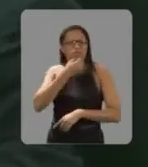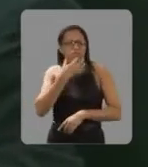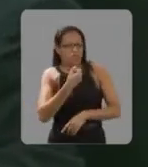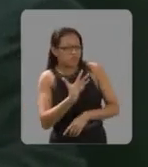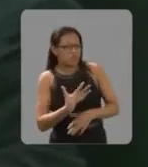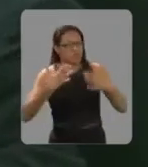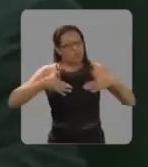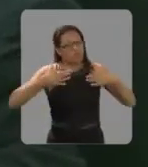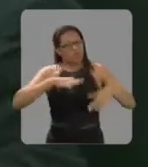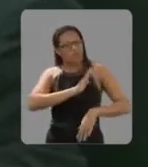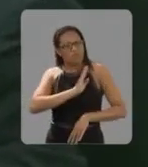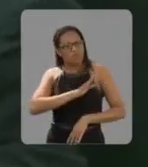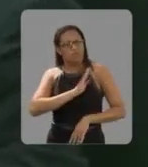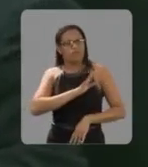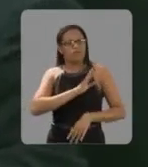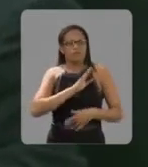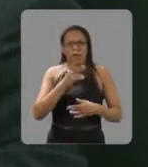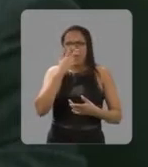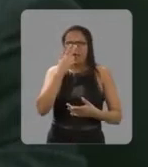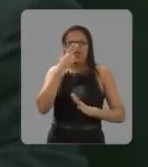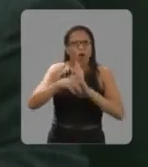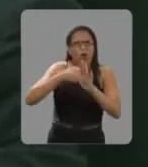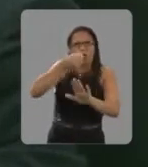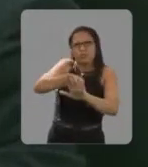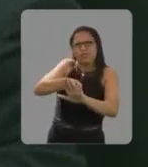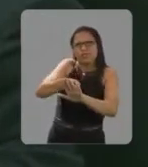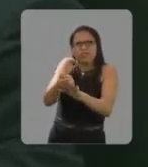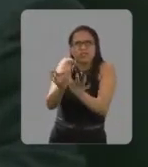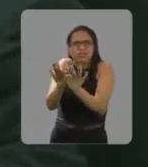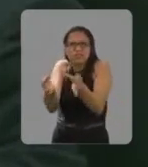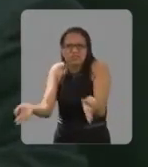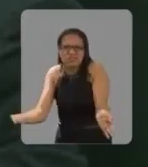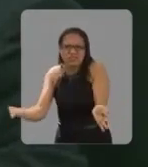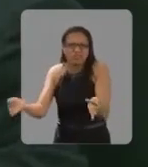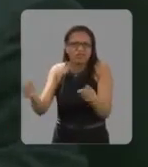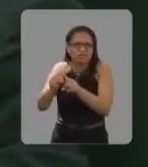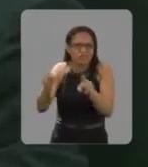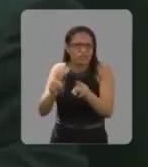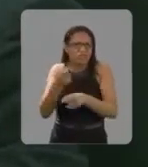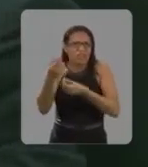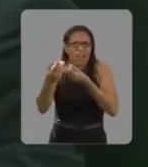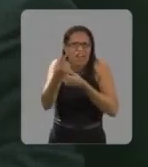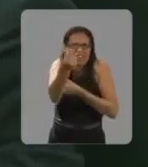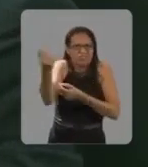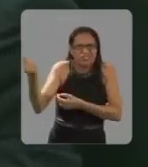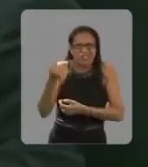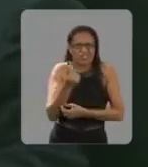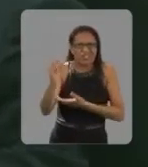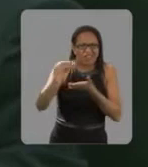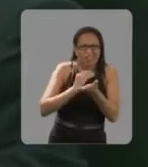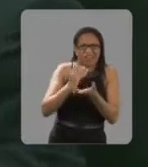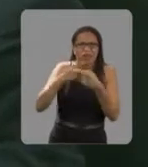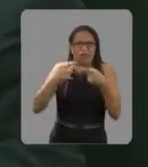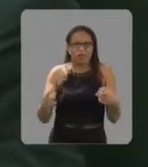cordialidade de coração. Muitas vezes a corrupção nossa não é uma corrupção que se dá pela questão do dinheiro, mas é porque eu sou amigo do fulano,